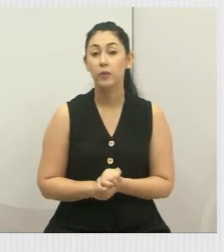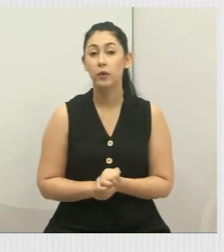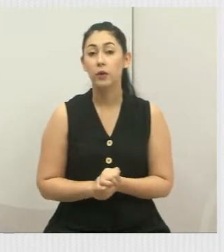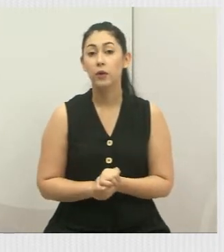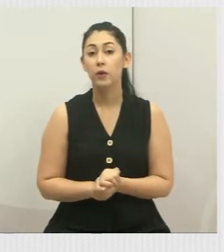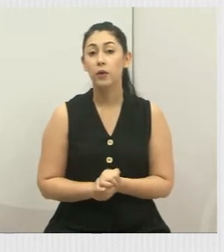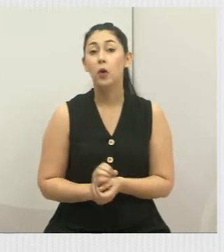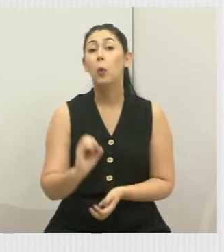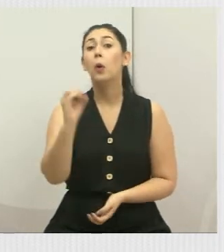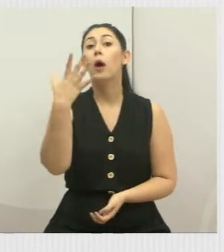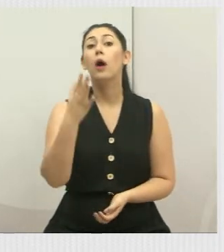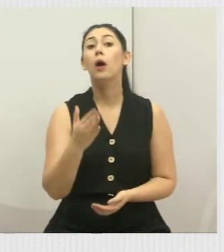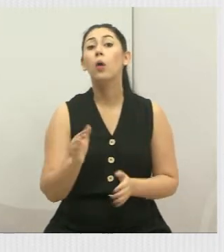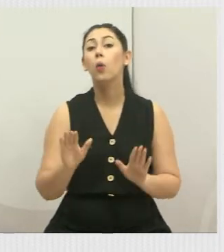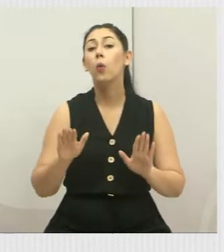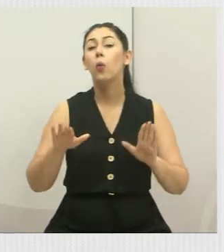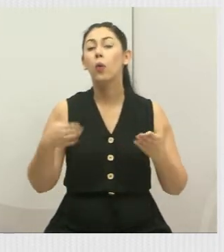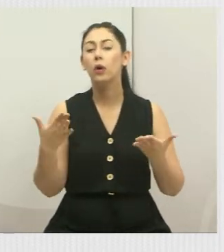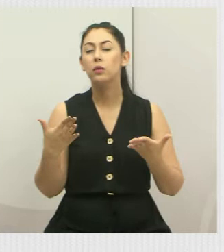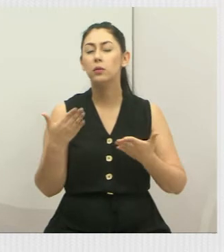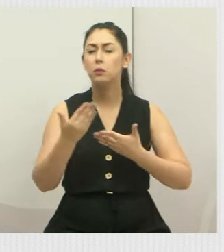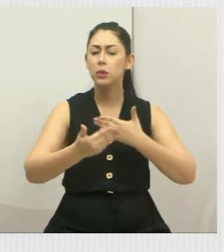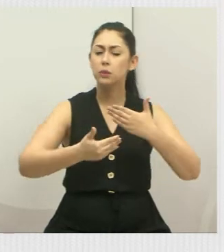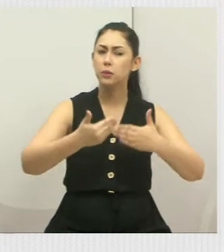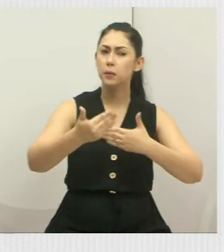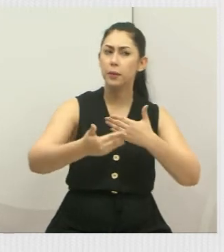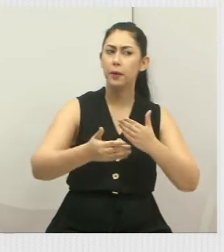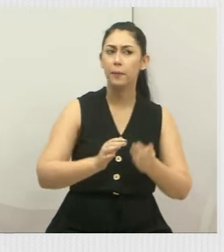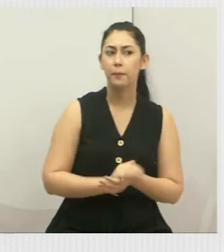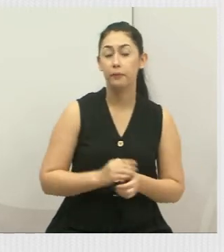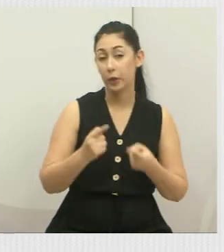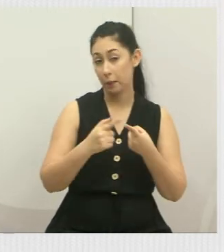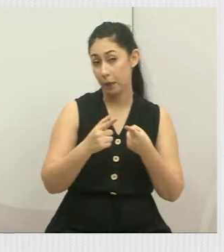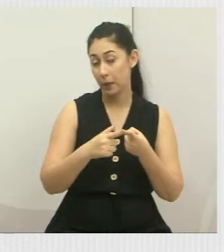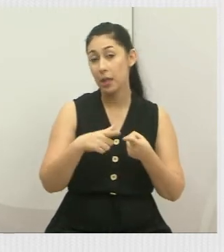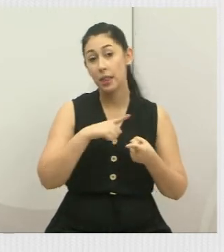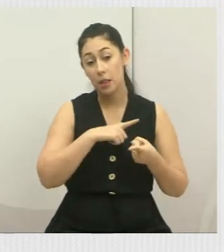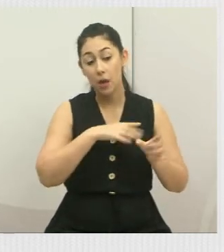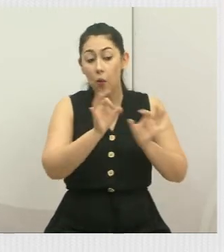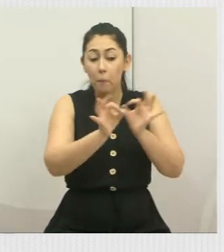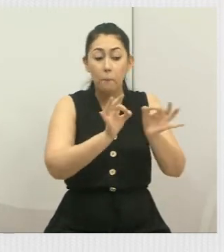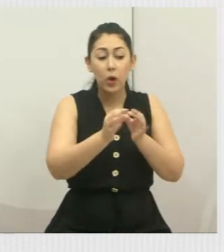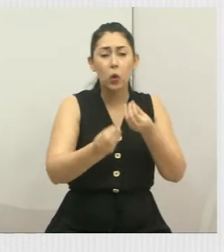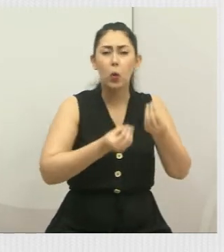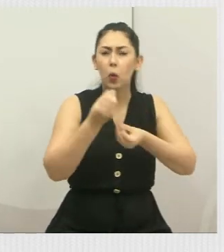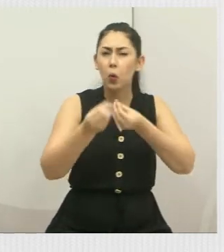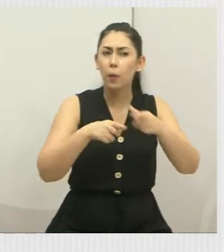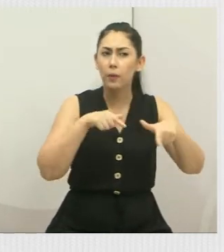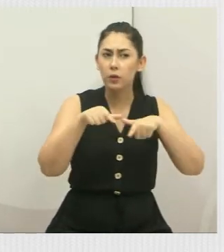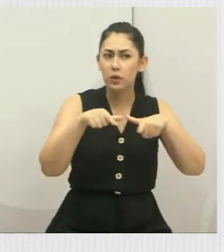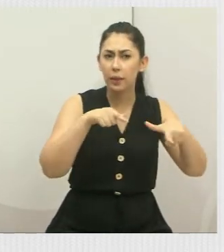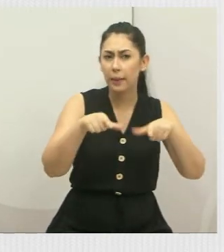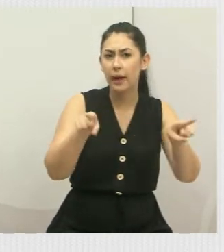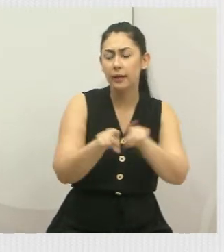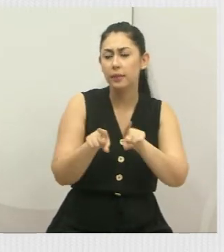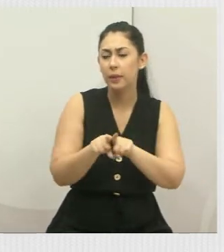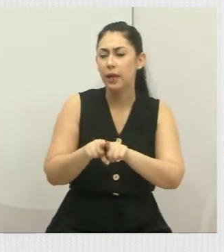executado nessas etapas que estão aí em tela. Então, primeiro foi elaborado um plano de trabalho e um plano de mobilização